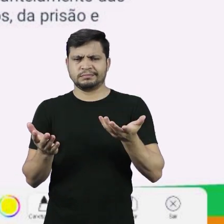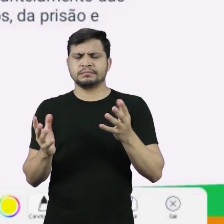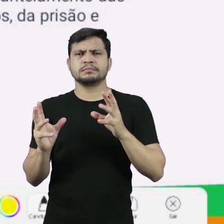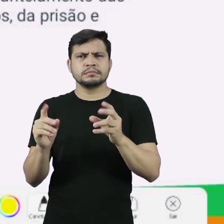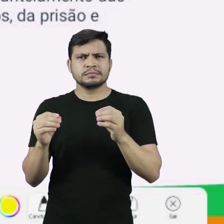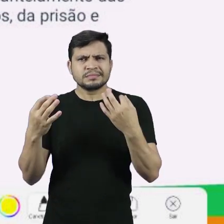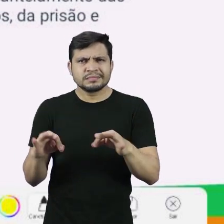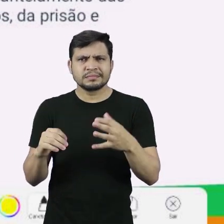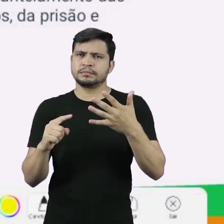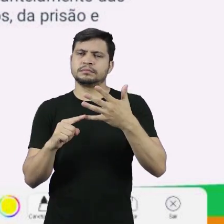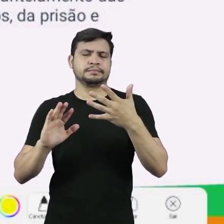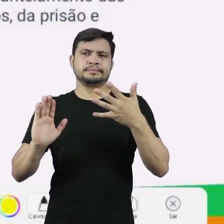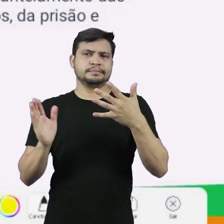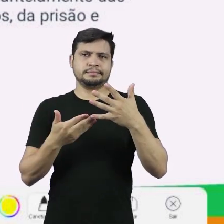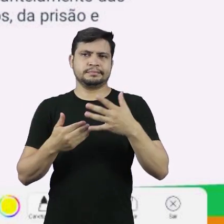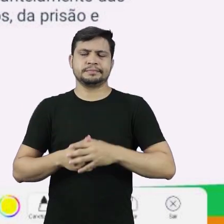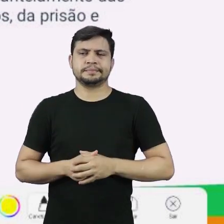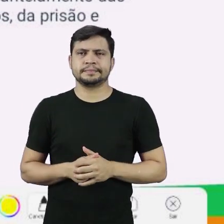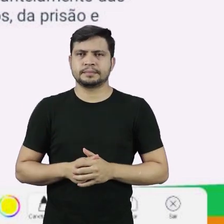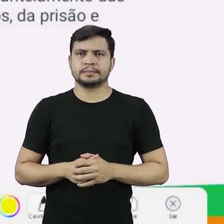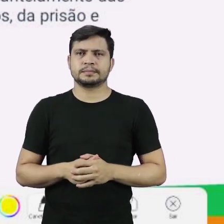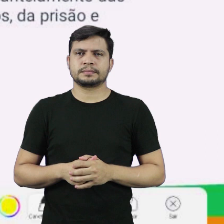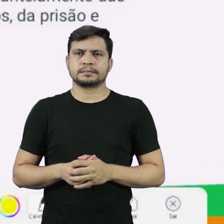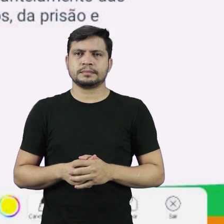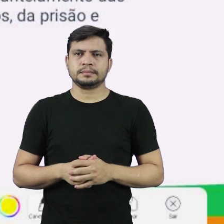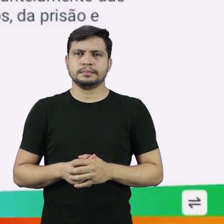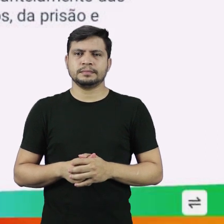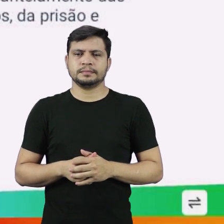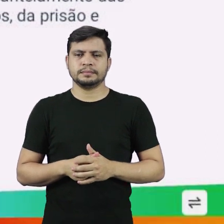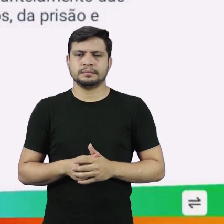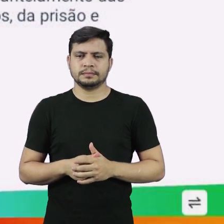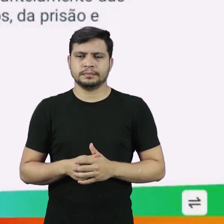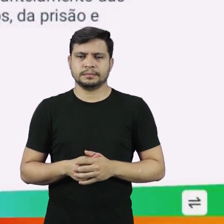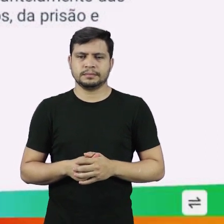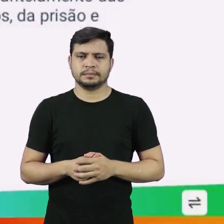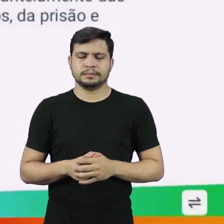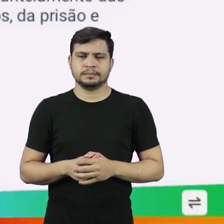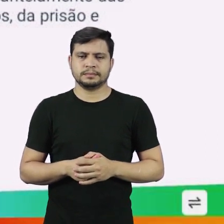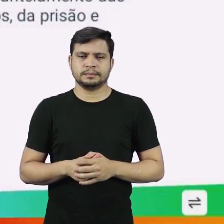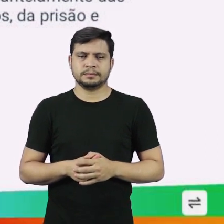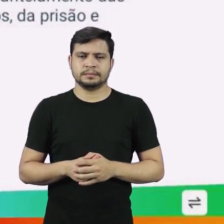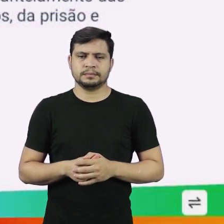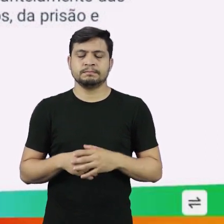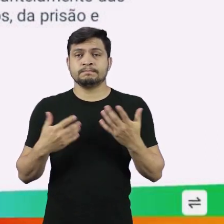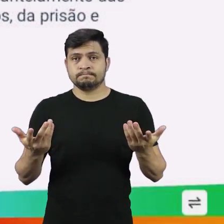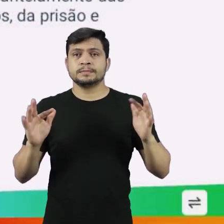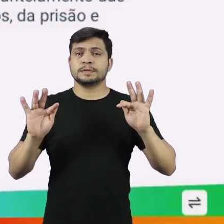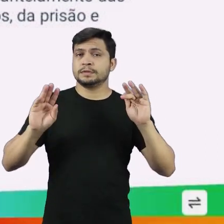afirmativas estão corretas. Nós vimos que um item não era o correto. Agora, para a gente